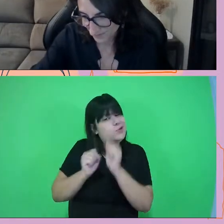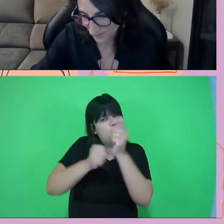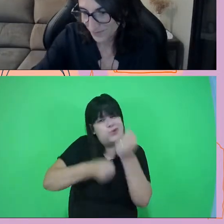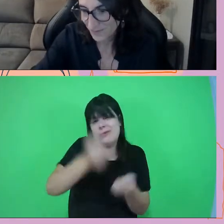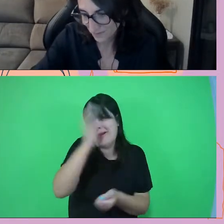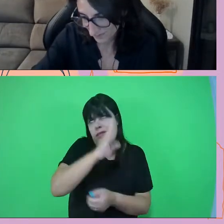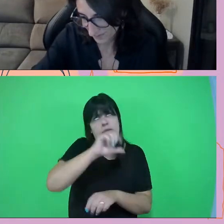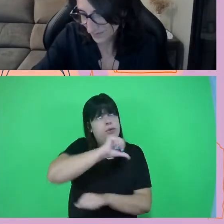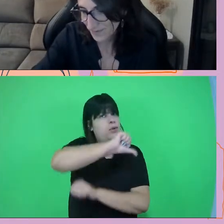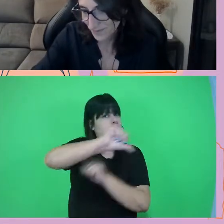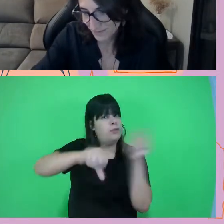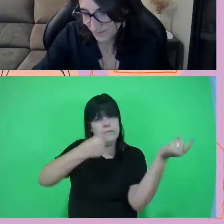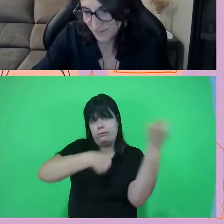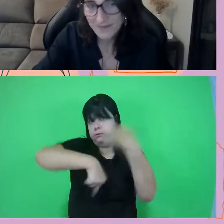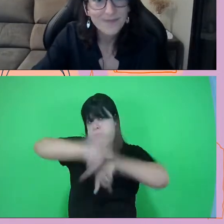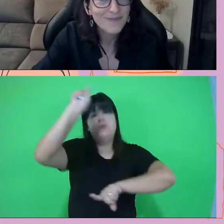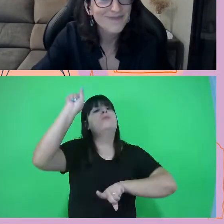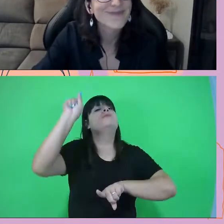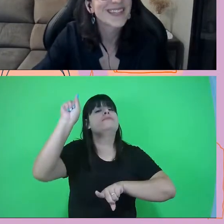outro.